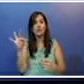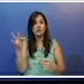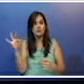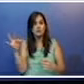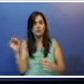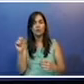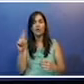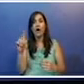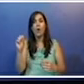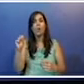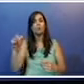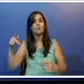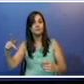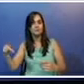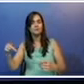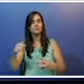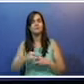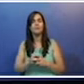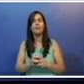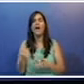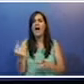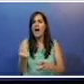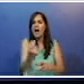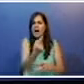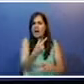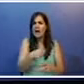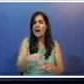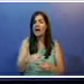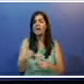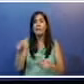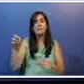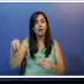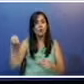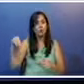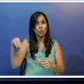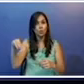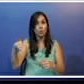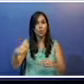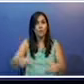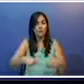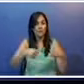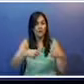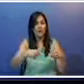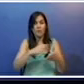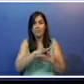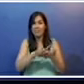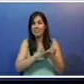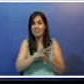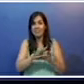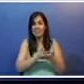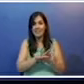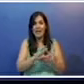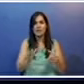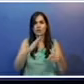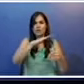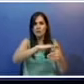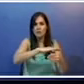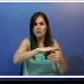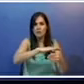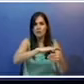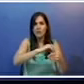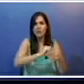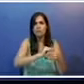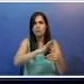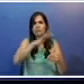USP, a cada minuto que a água ferve em uma panela sem tampa, cerca de 20 gramas do